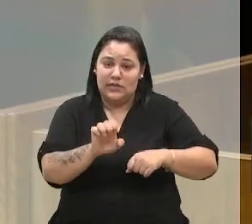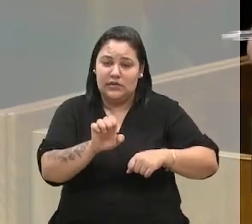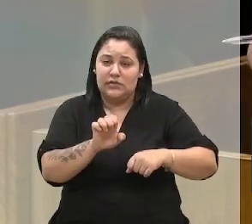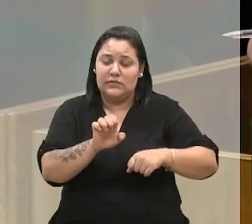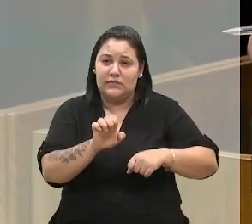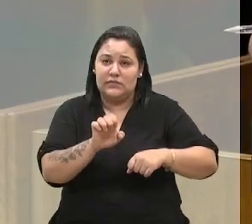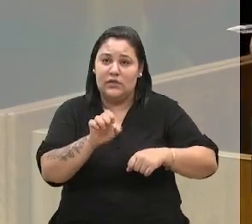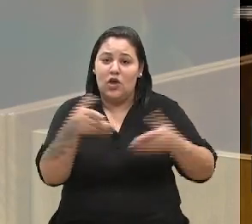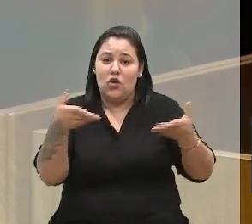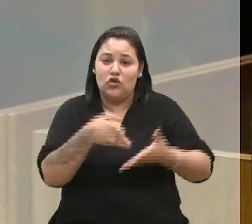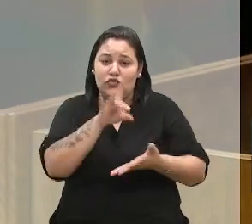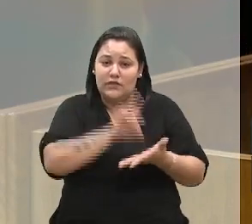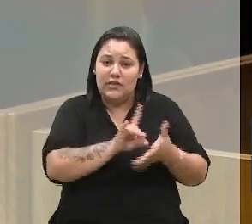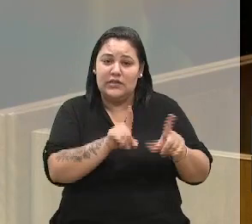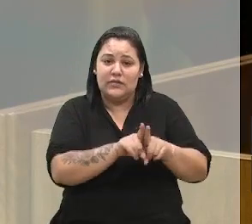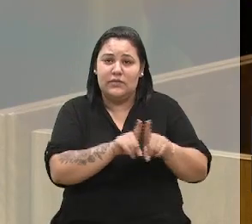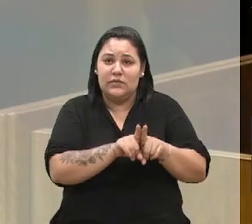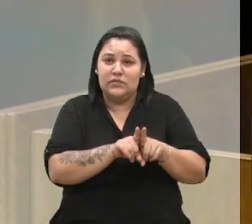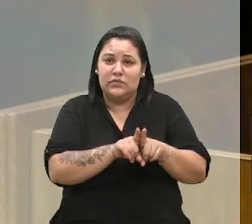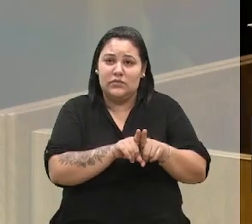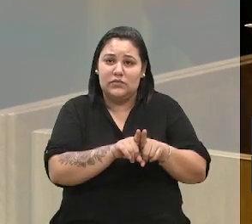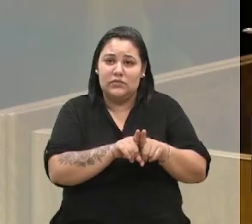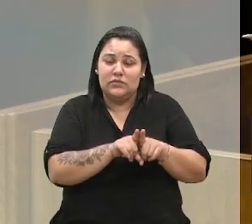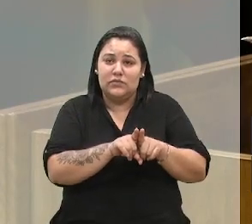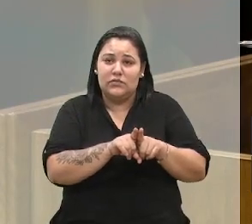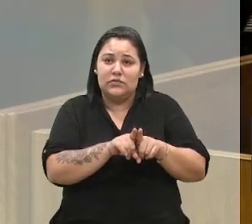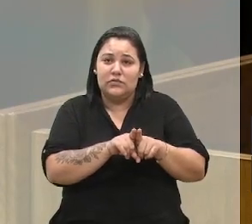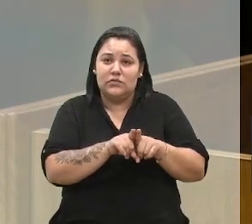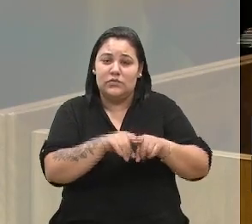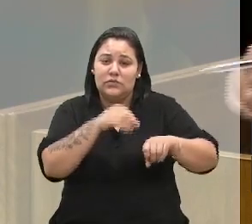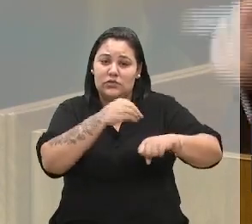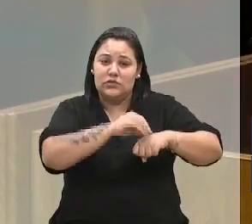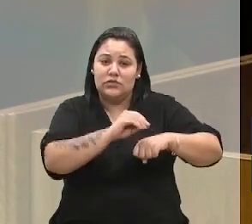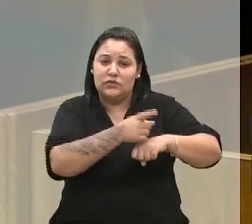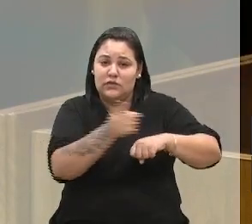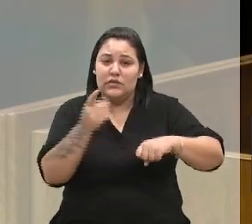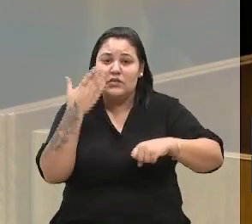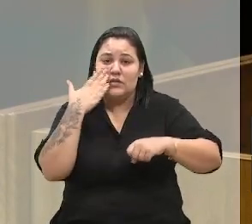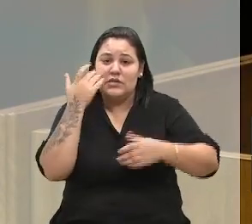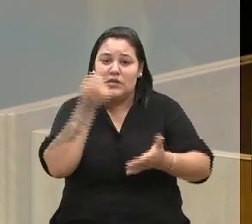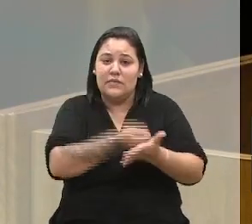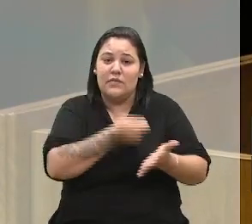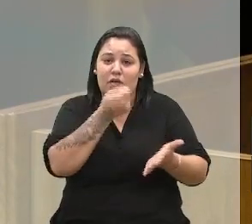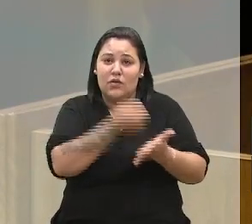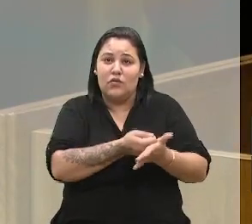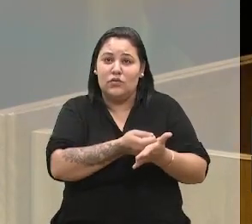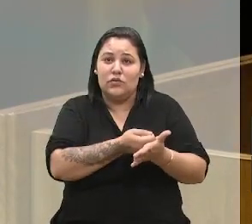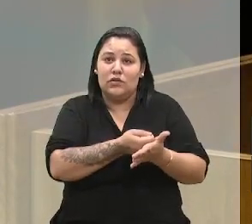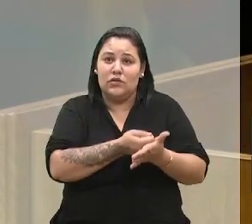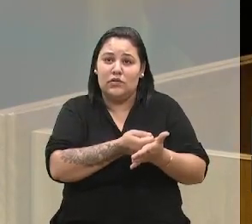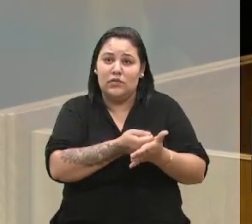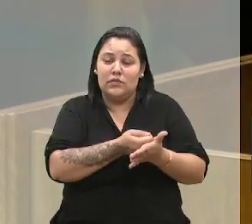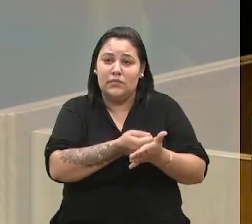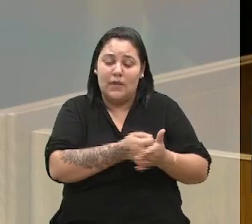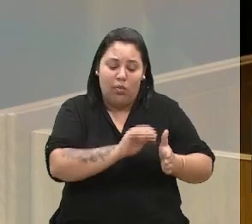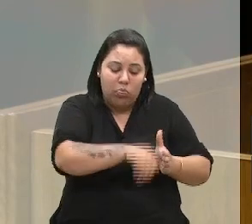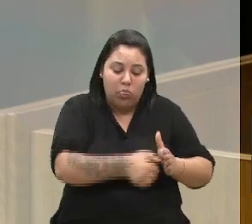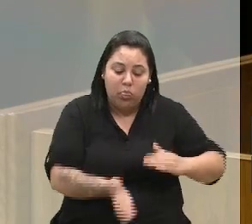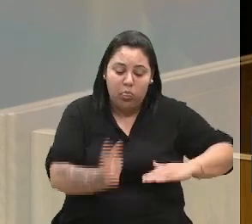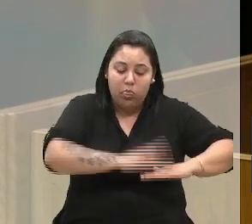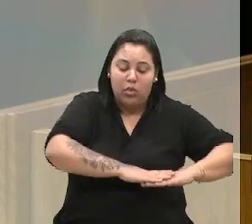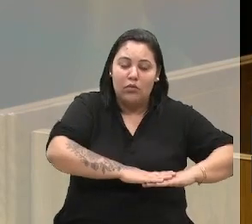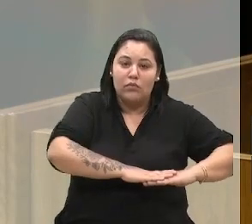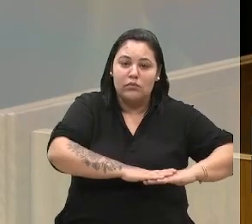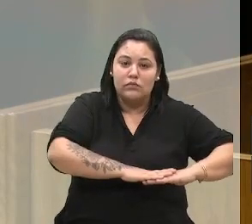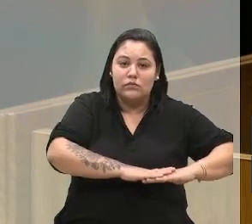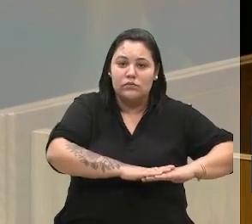hoje vou protocolar, uma indicação, vocês sabem da minha luta que foi com a cobertura das valas. Que